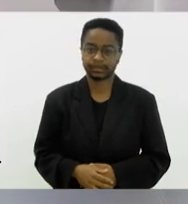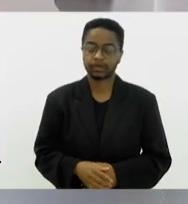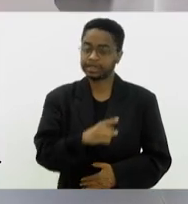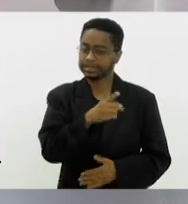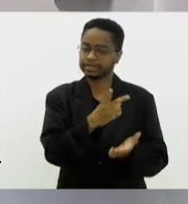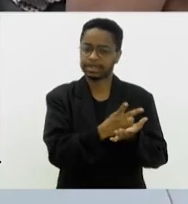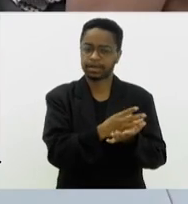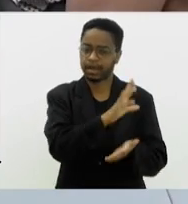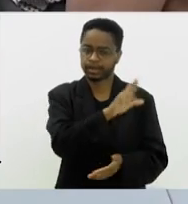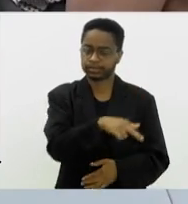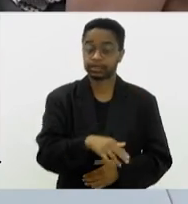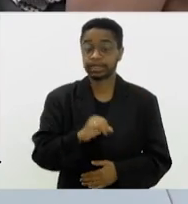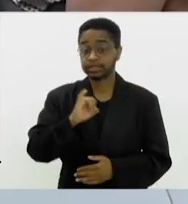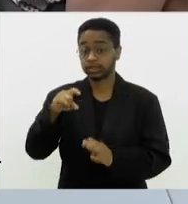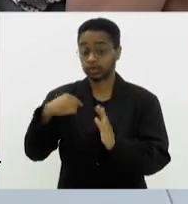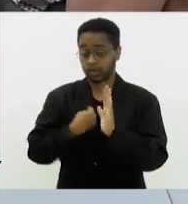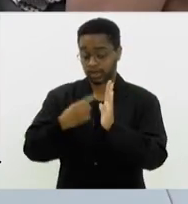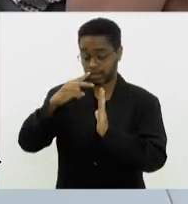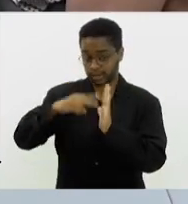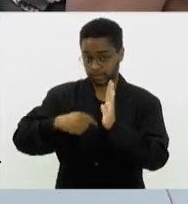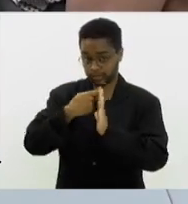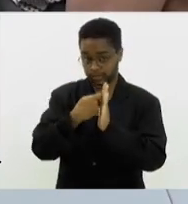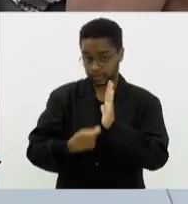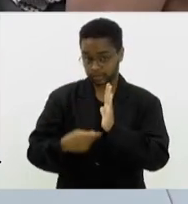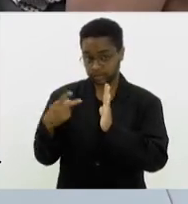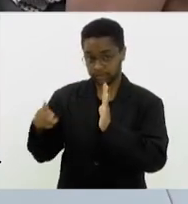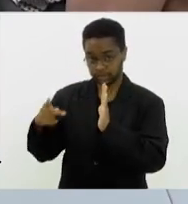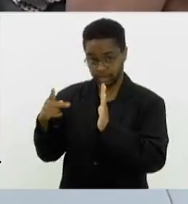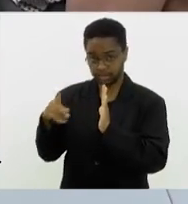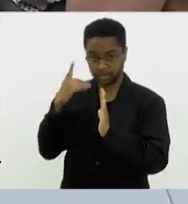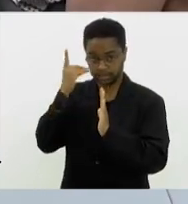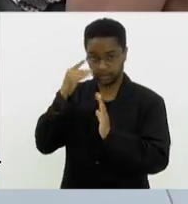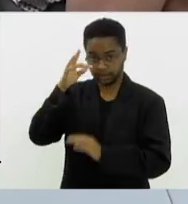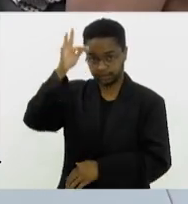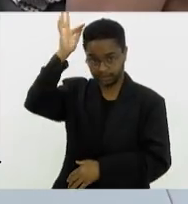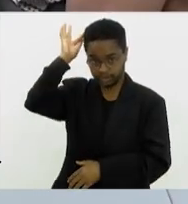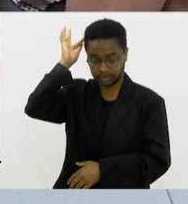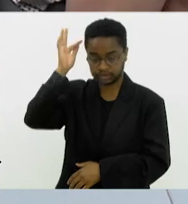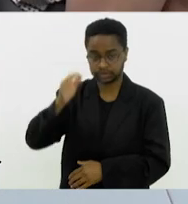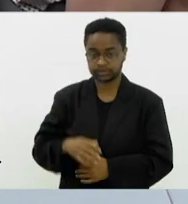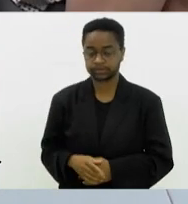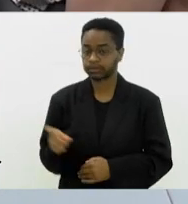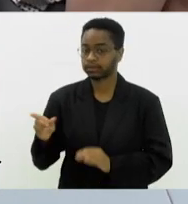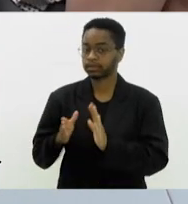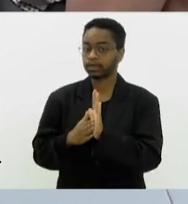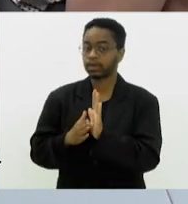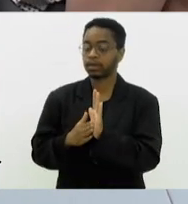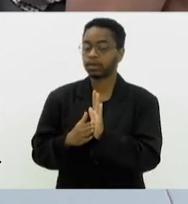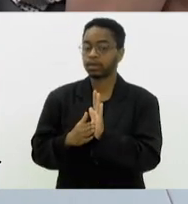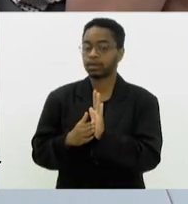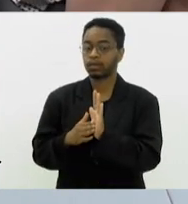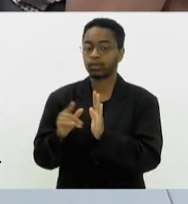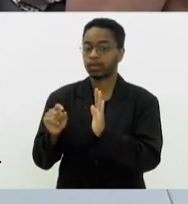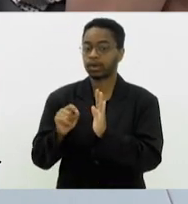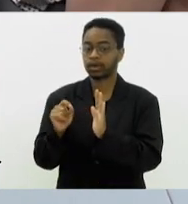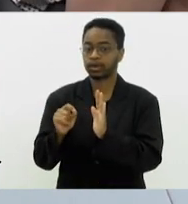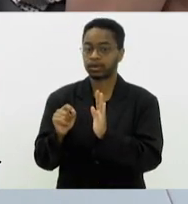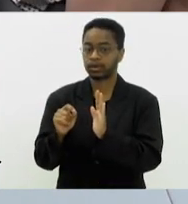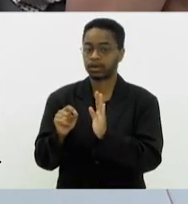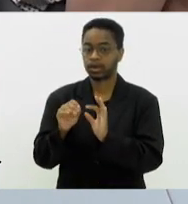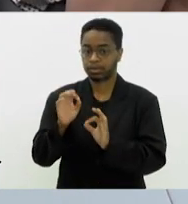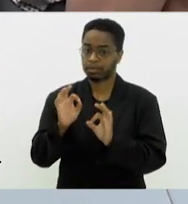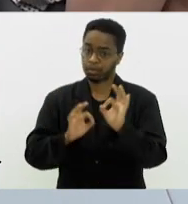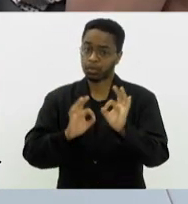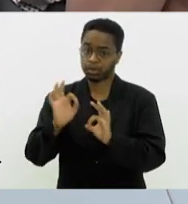tem razão. Se a gente lê o texto do deputado Fred Pacheco, ele propõe botar esses implementos